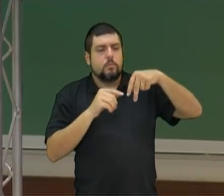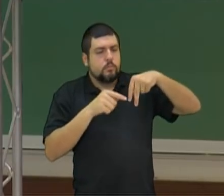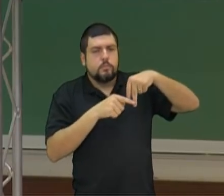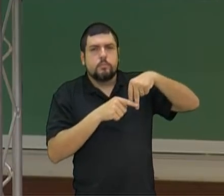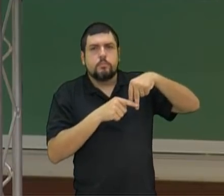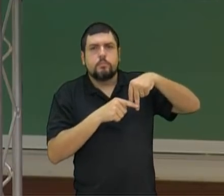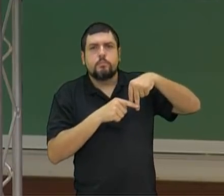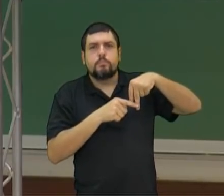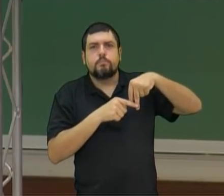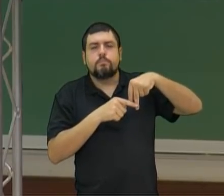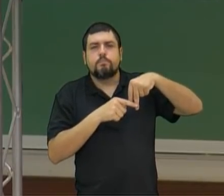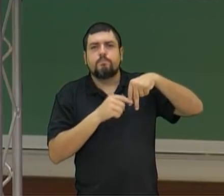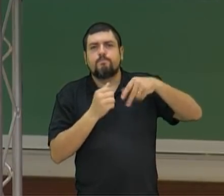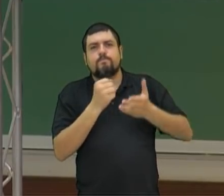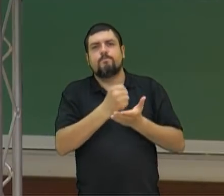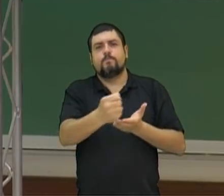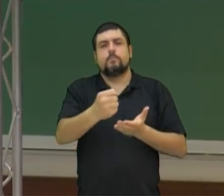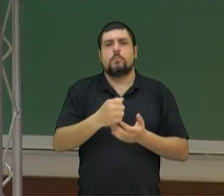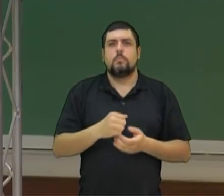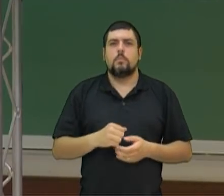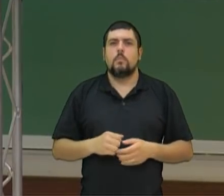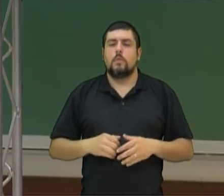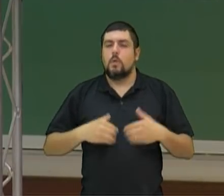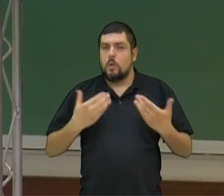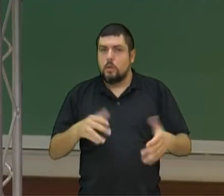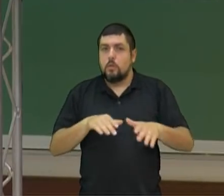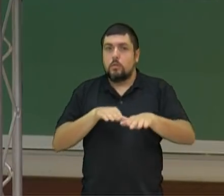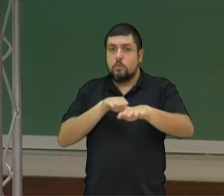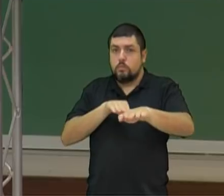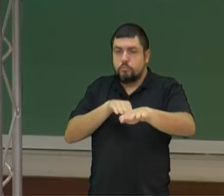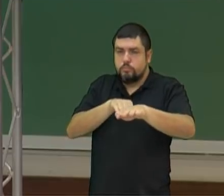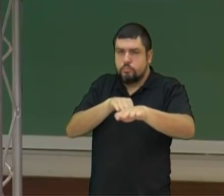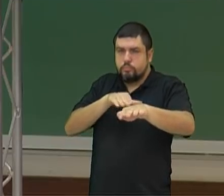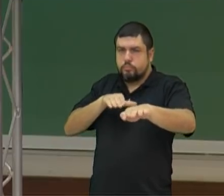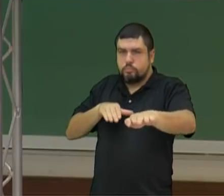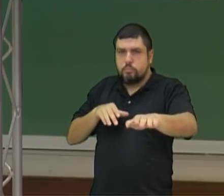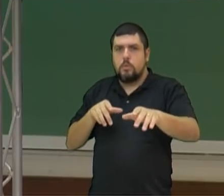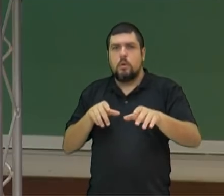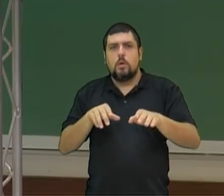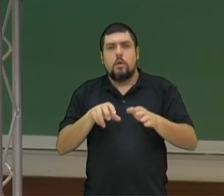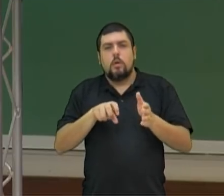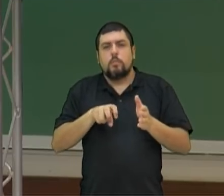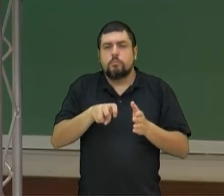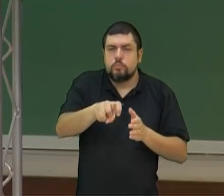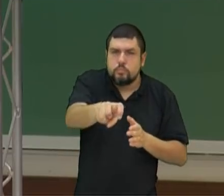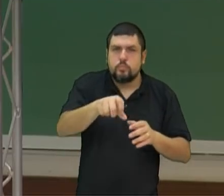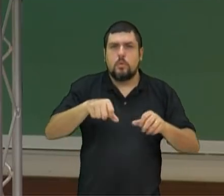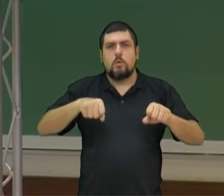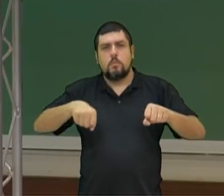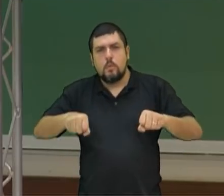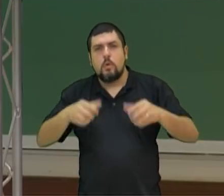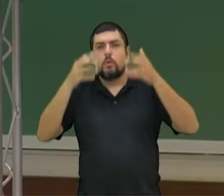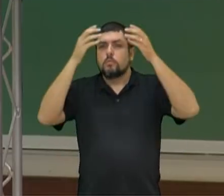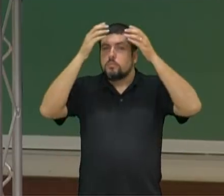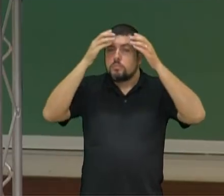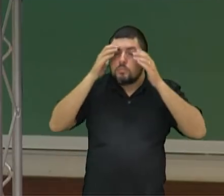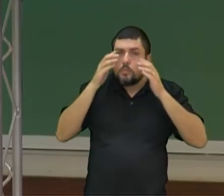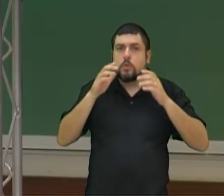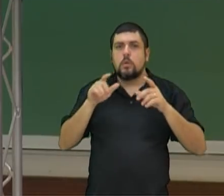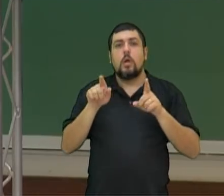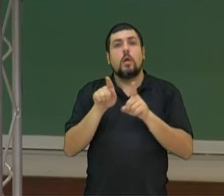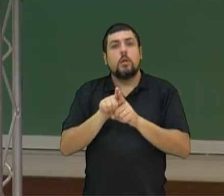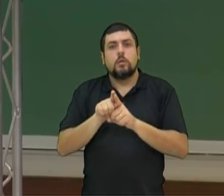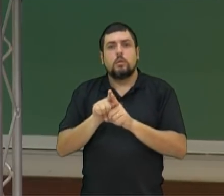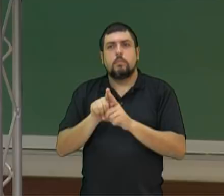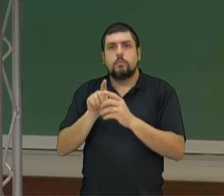utilizar capacete, cinto de segurança, respeitar as regras de trânsito, a velocidade, porque